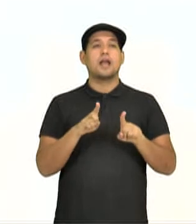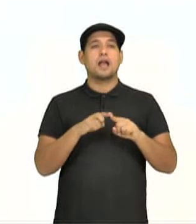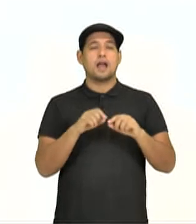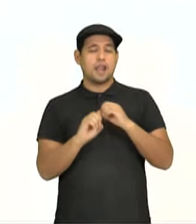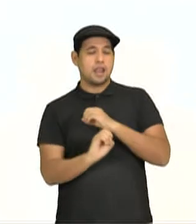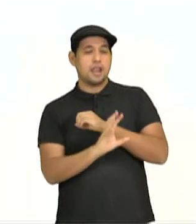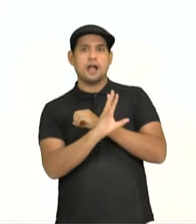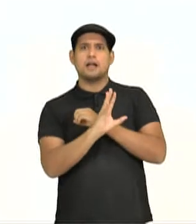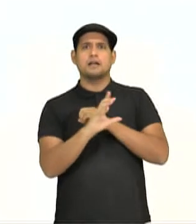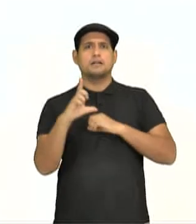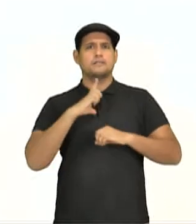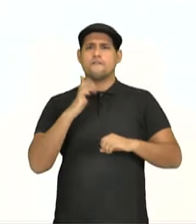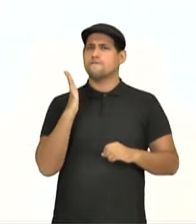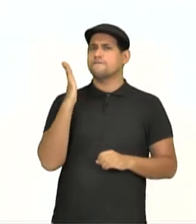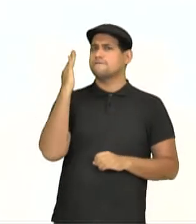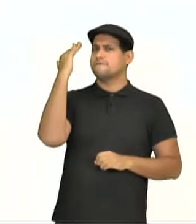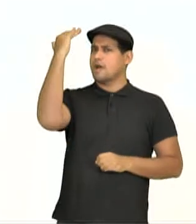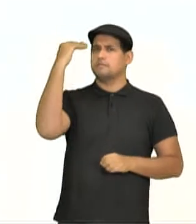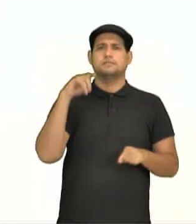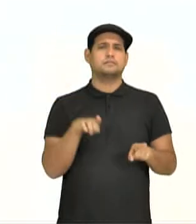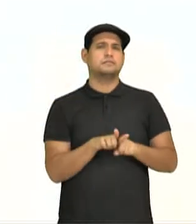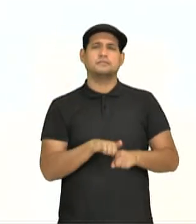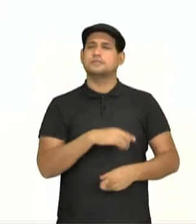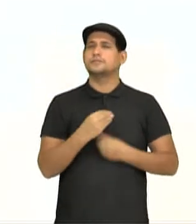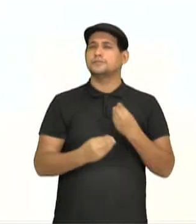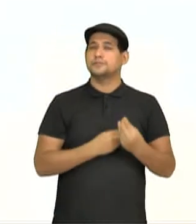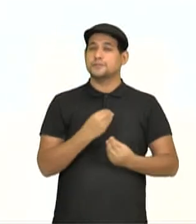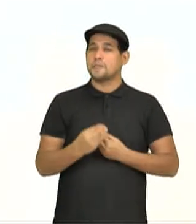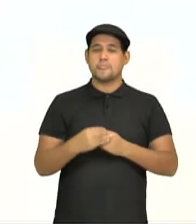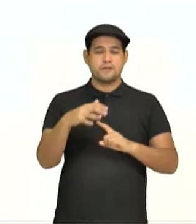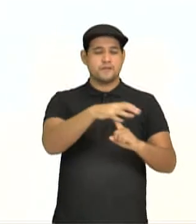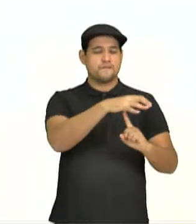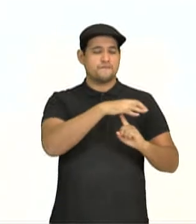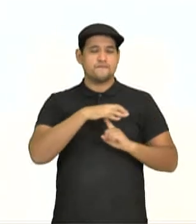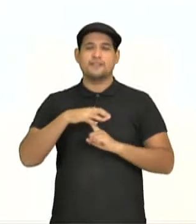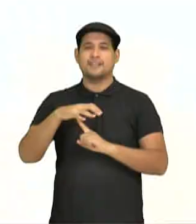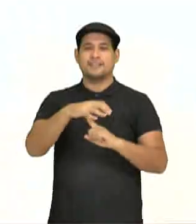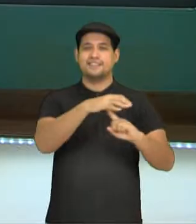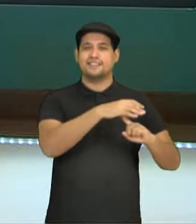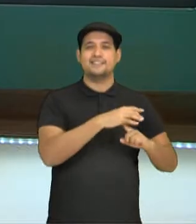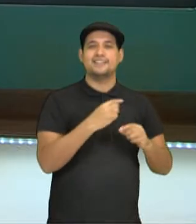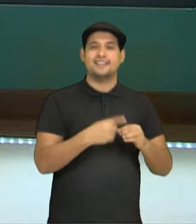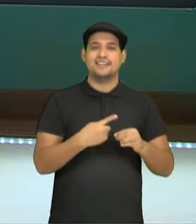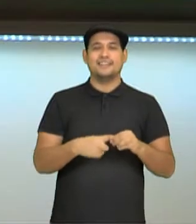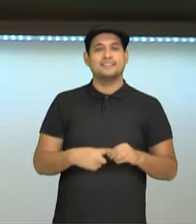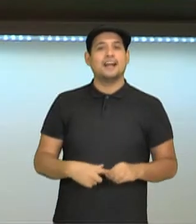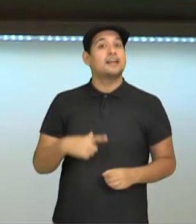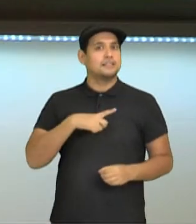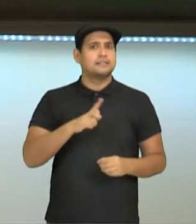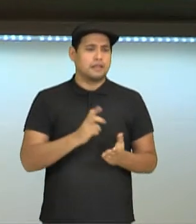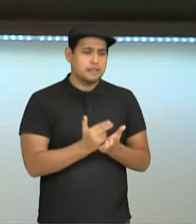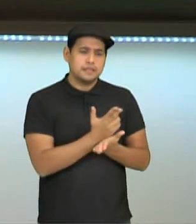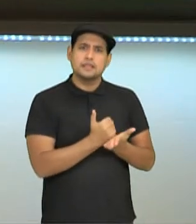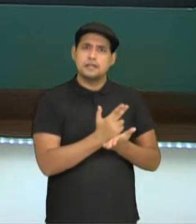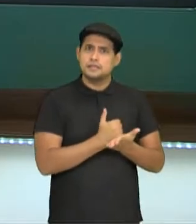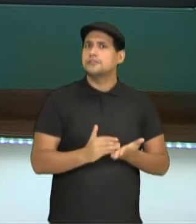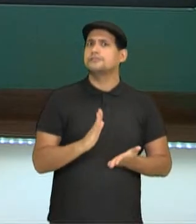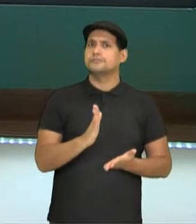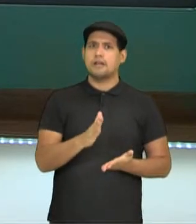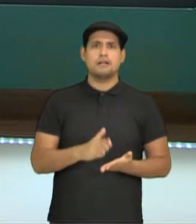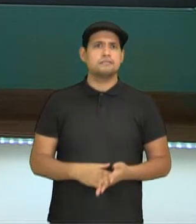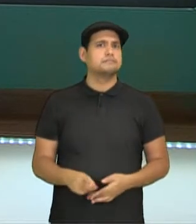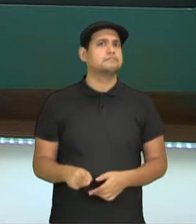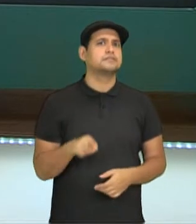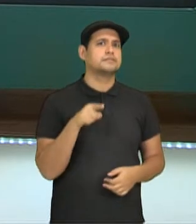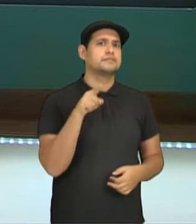mágica tornou-se sucesso também em feiras urbanas. Então, ali a gente tem o desenho, né, para